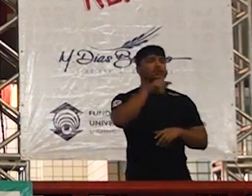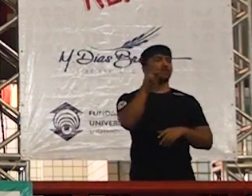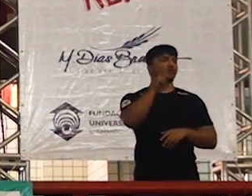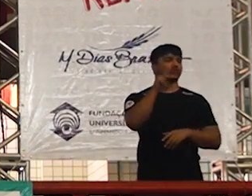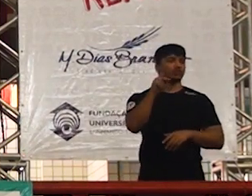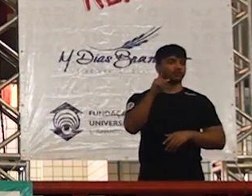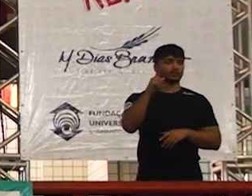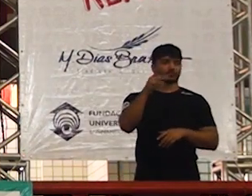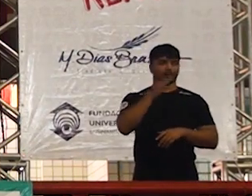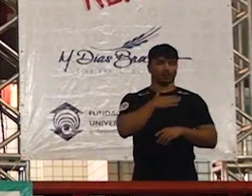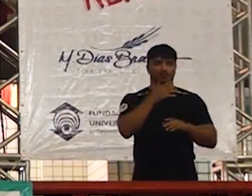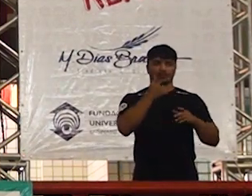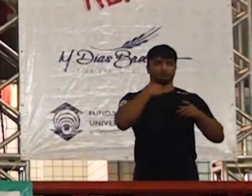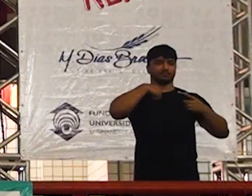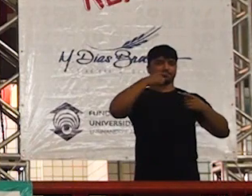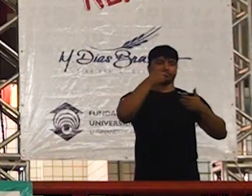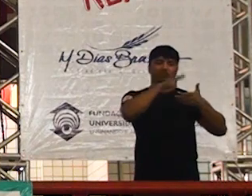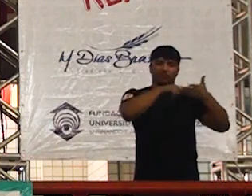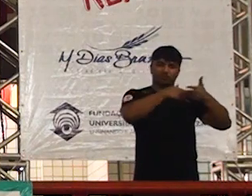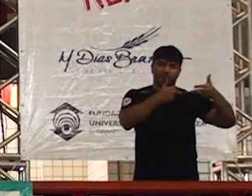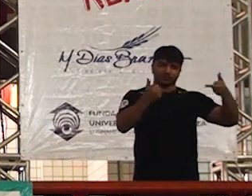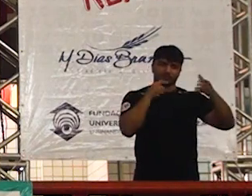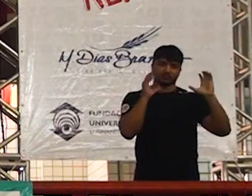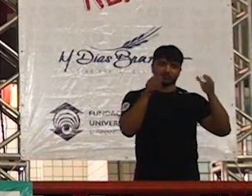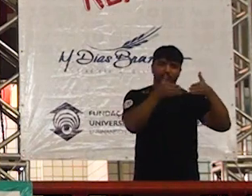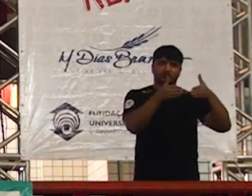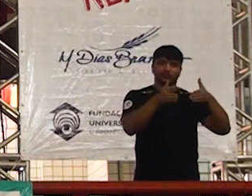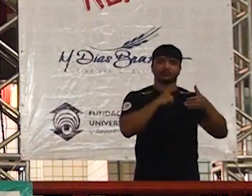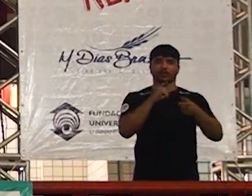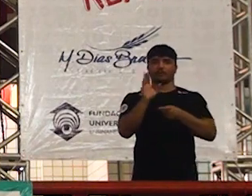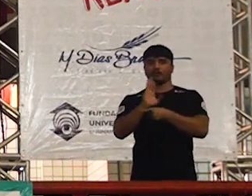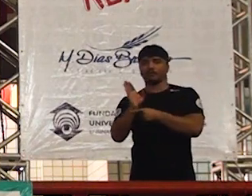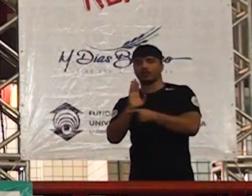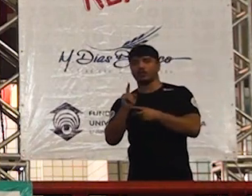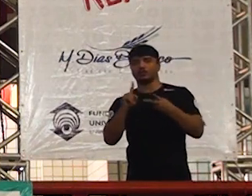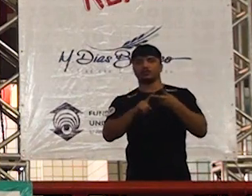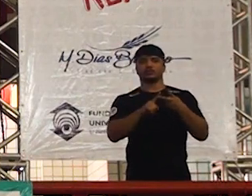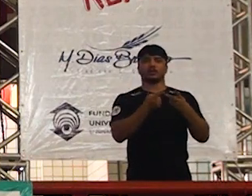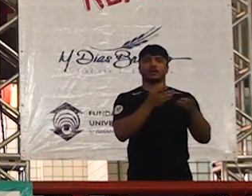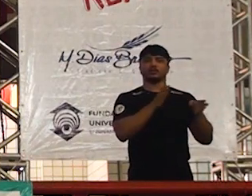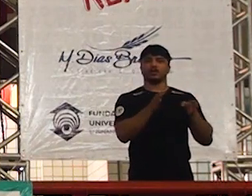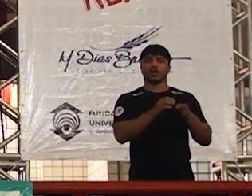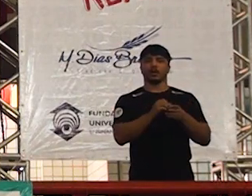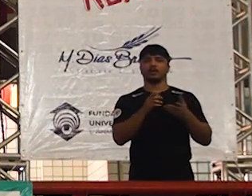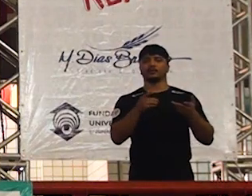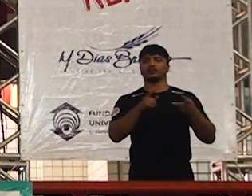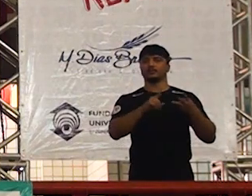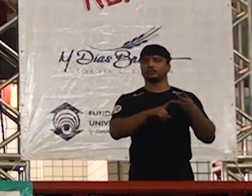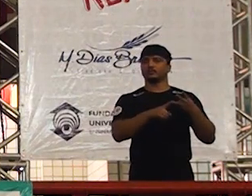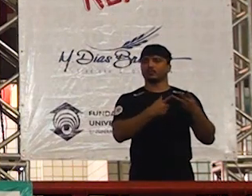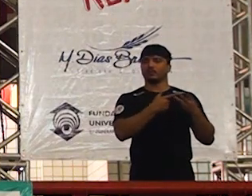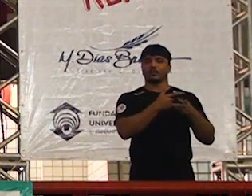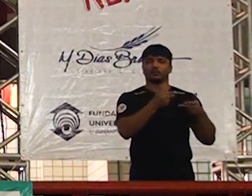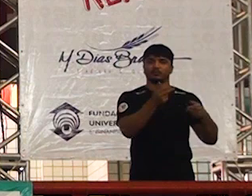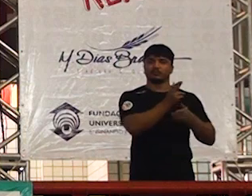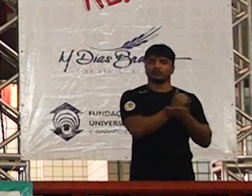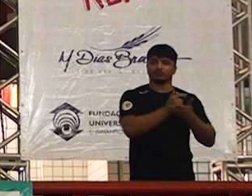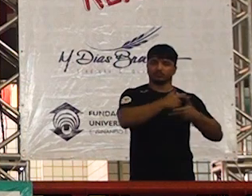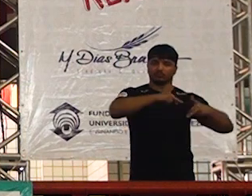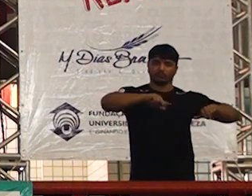Professor, meu repertório está mais concentrado em filmes, em séries,